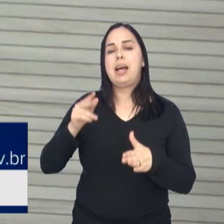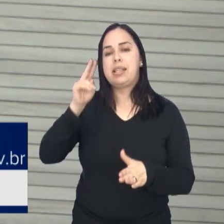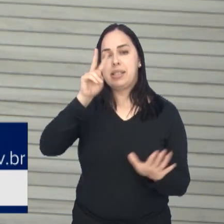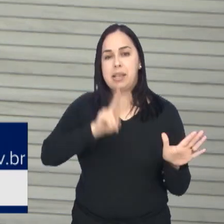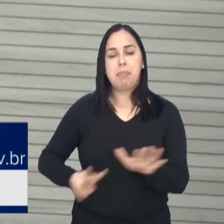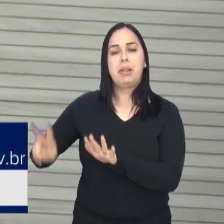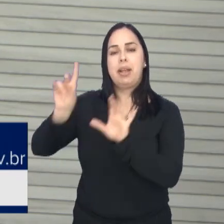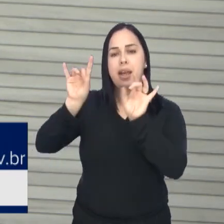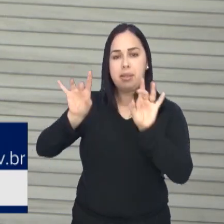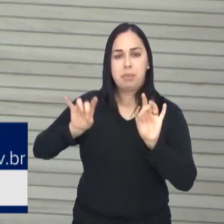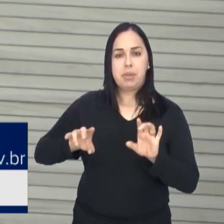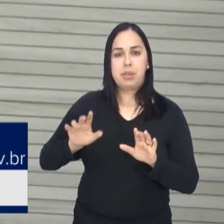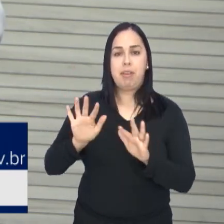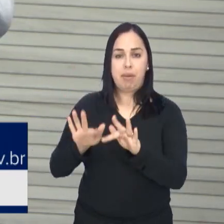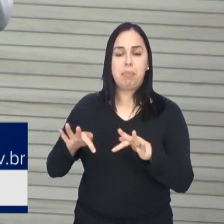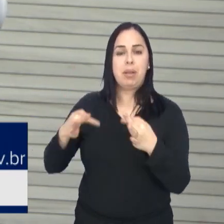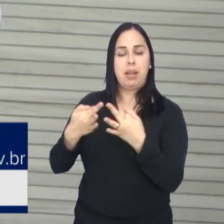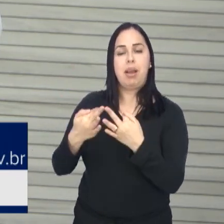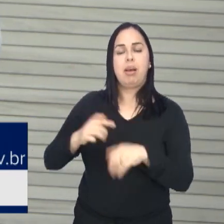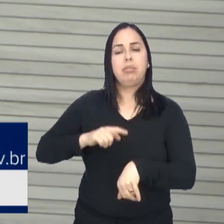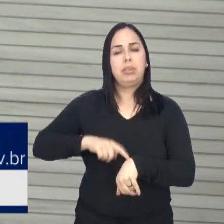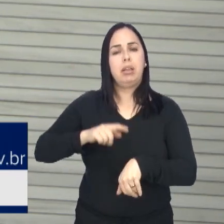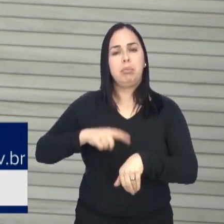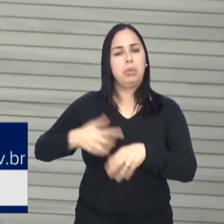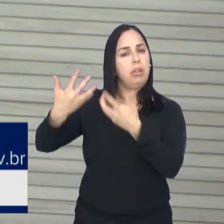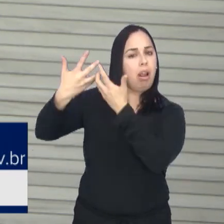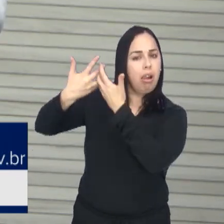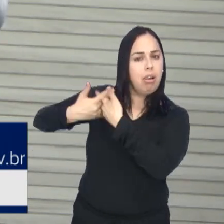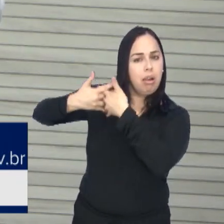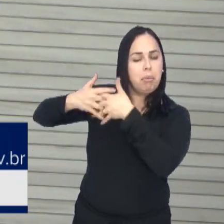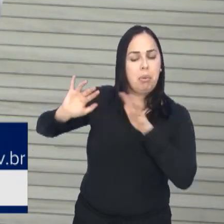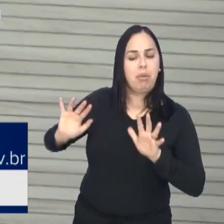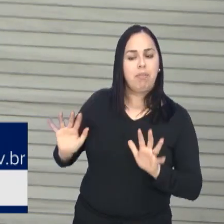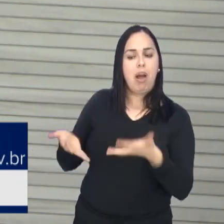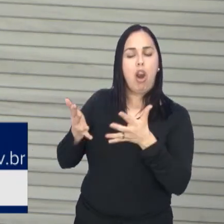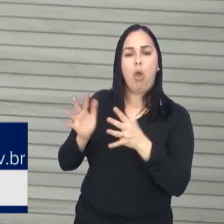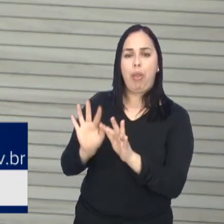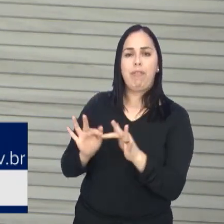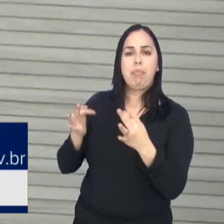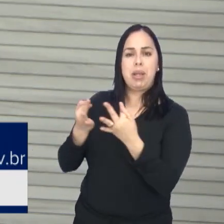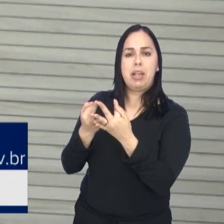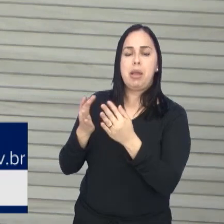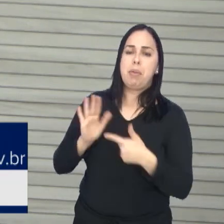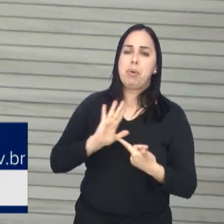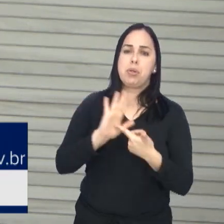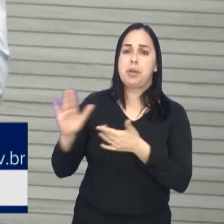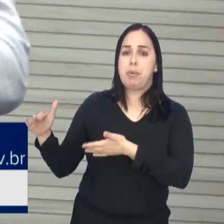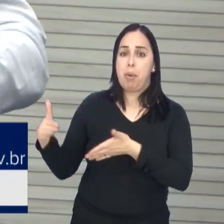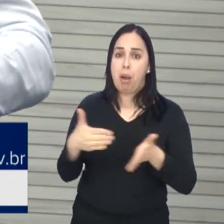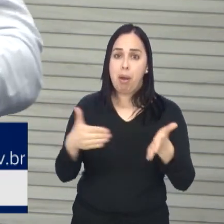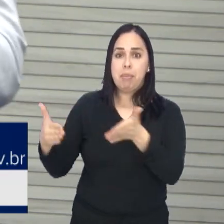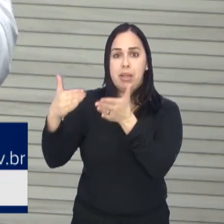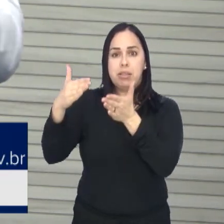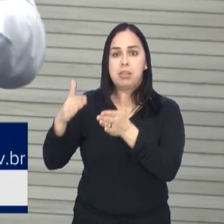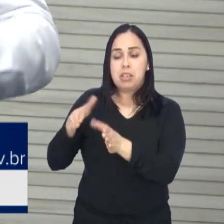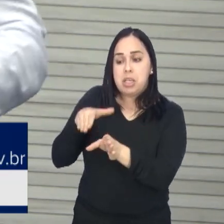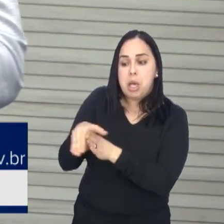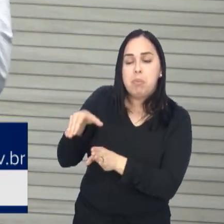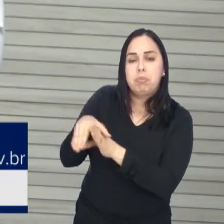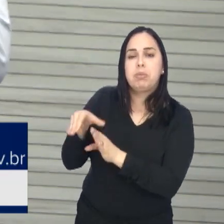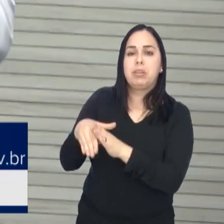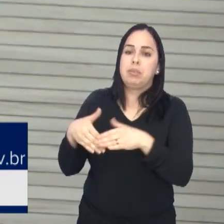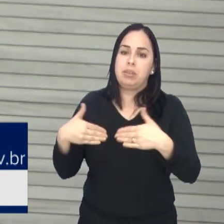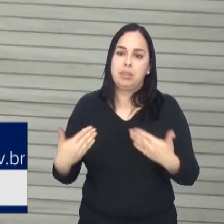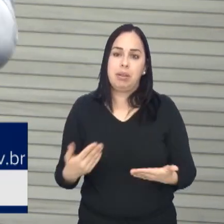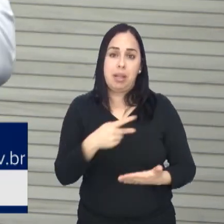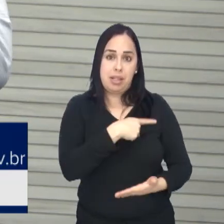muito importante, um tempo de reflexão, valorizando as famílias, dando direção a essas pessoas que precisam de orientação. Então,